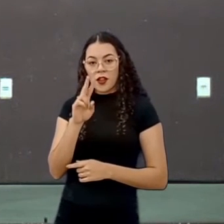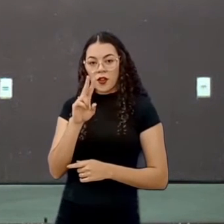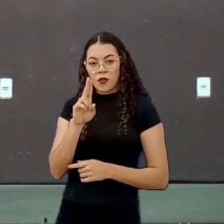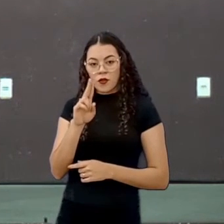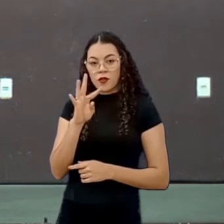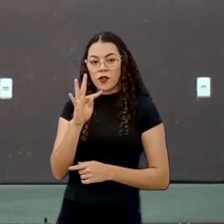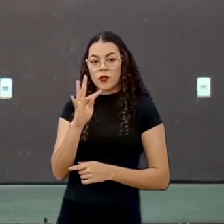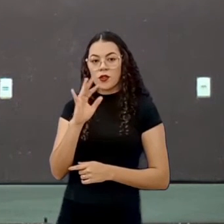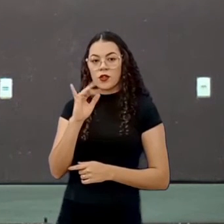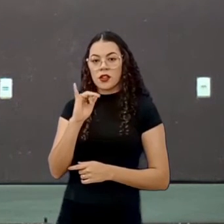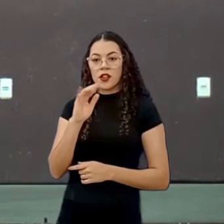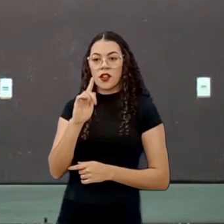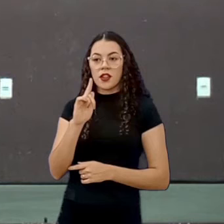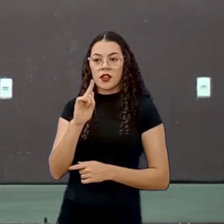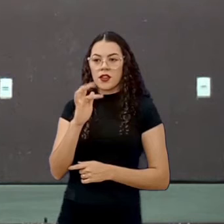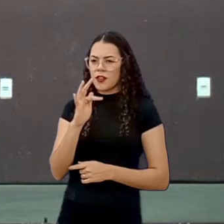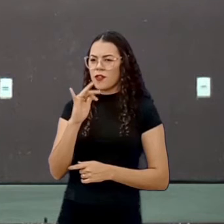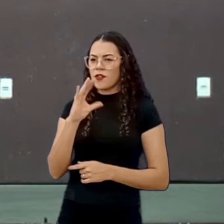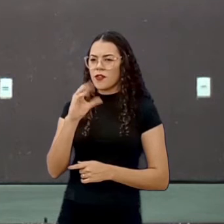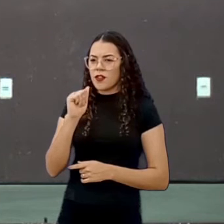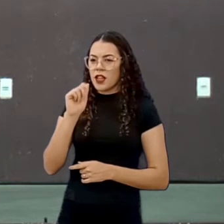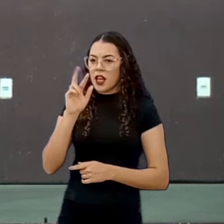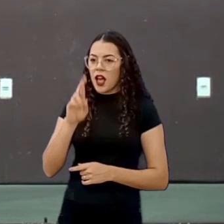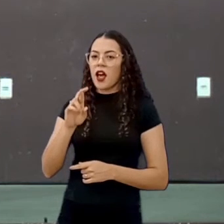e ter boas obras. Deixa eu te perguntar,